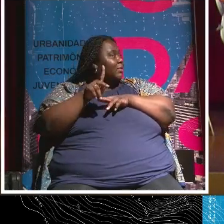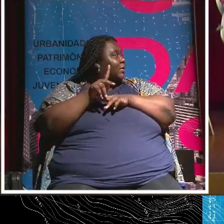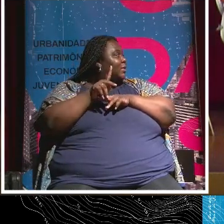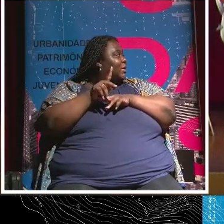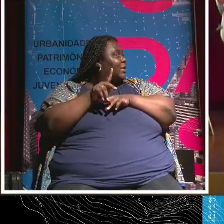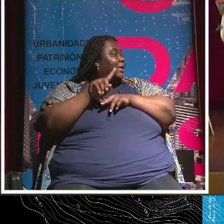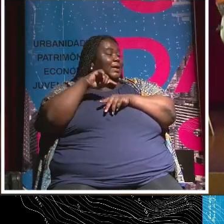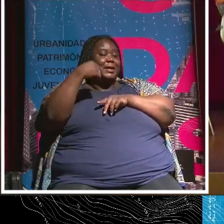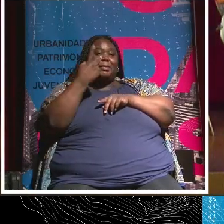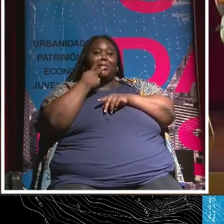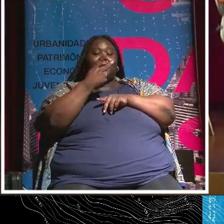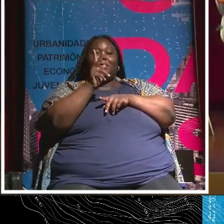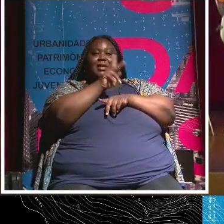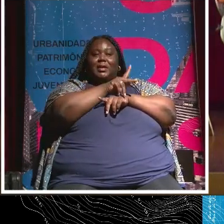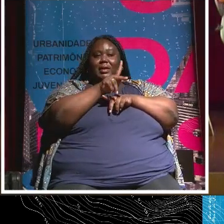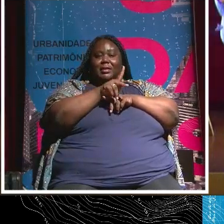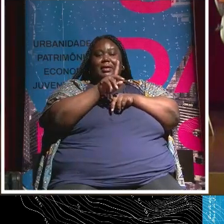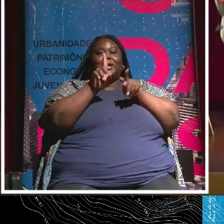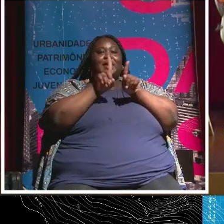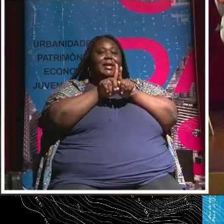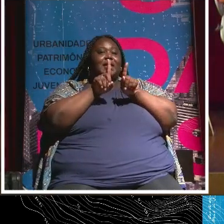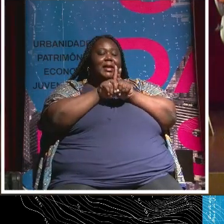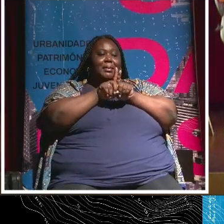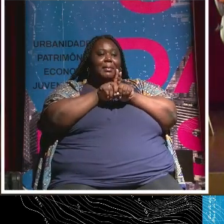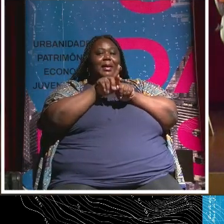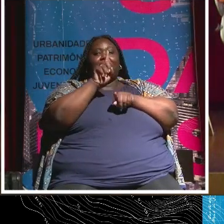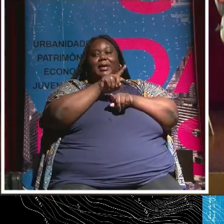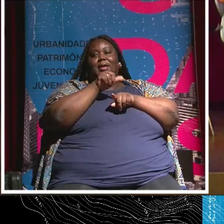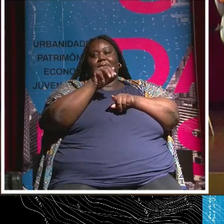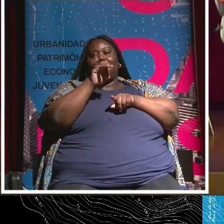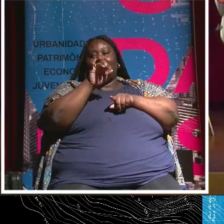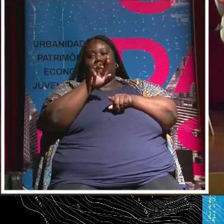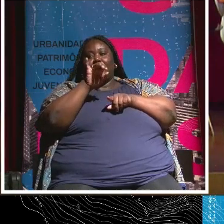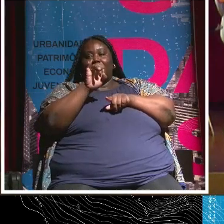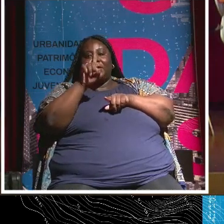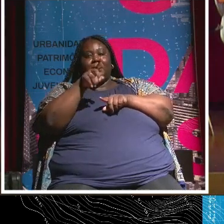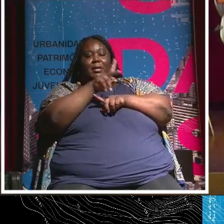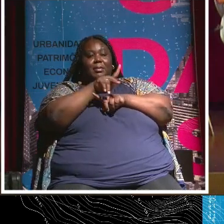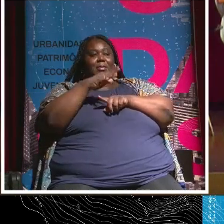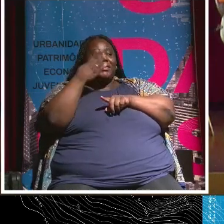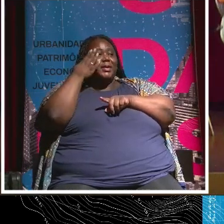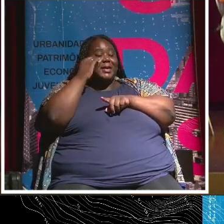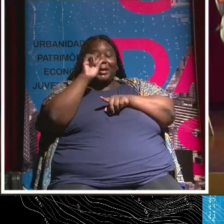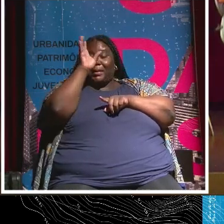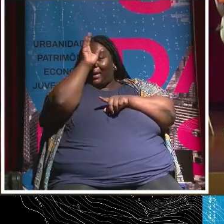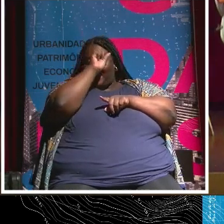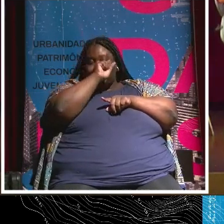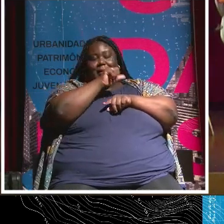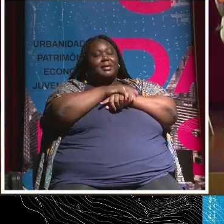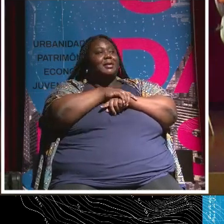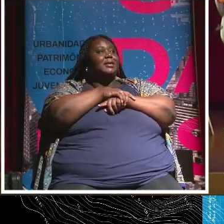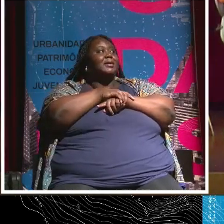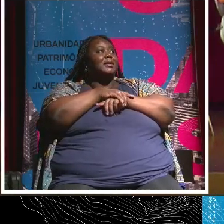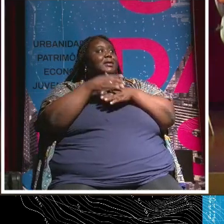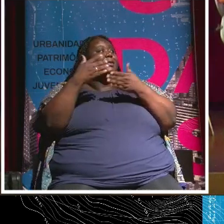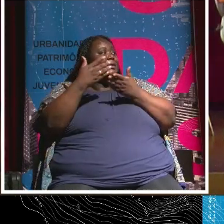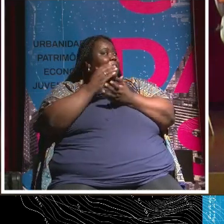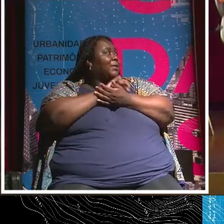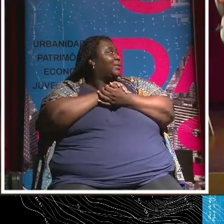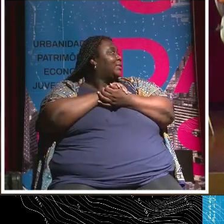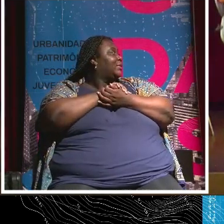depois da fala da Roberta e parafraseando Guimarães Rosa, o professor é aquele que quiçá aprende, né? E nesse